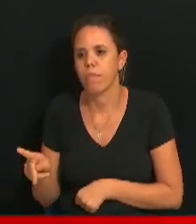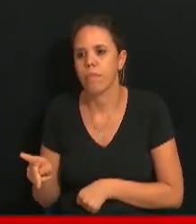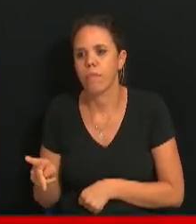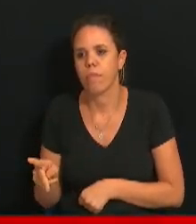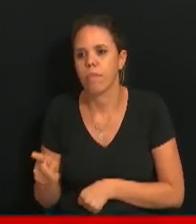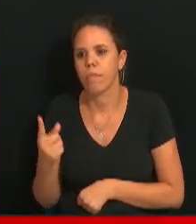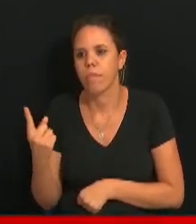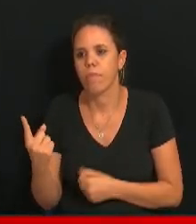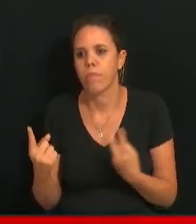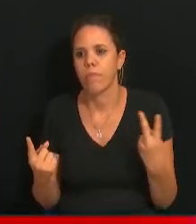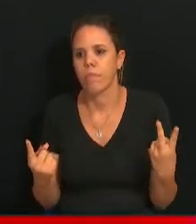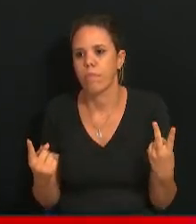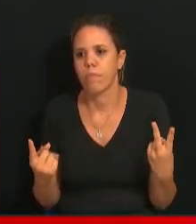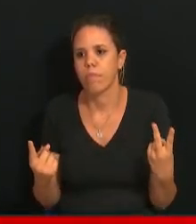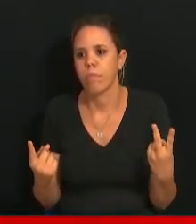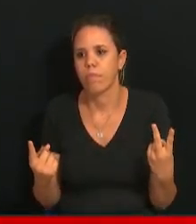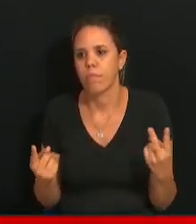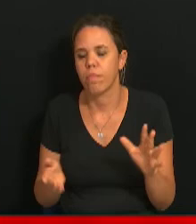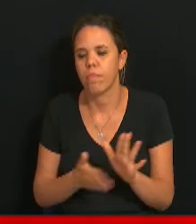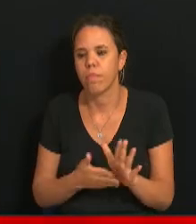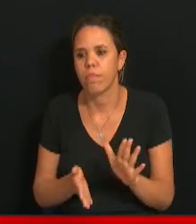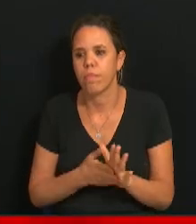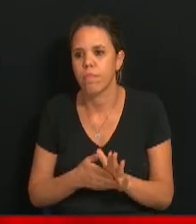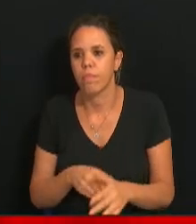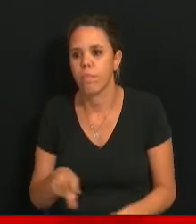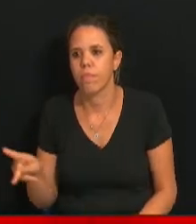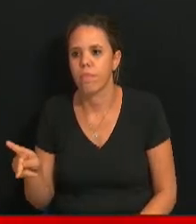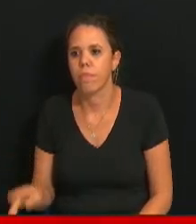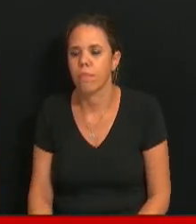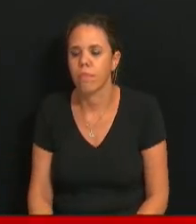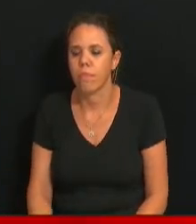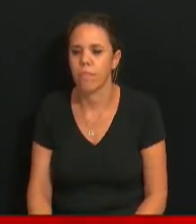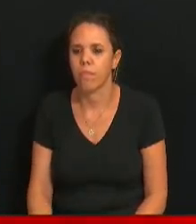2. Então, nossa proposta, presidente, é que